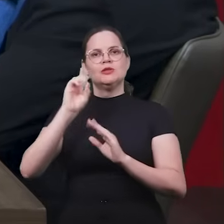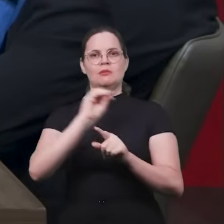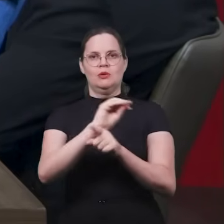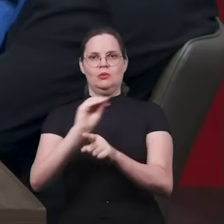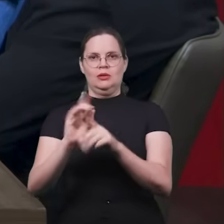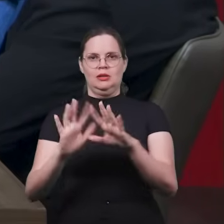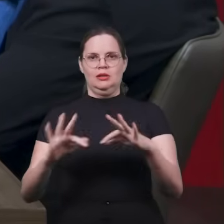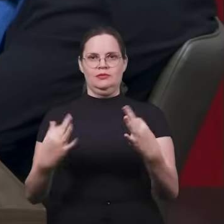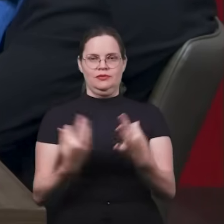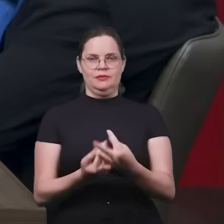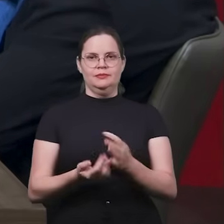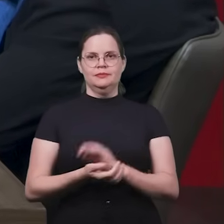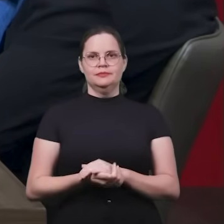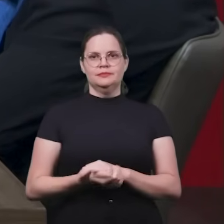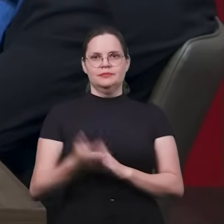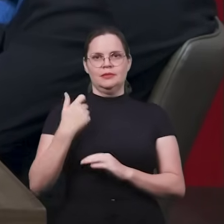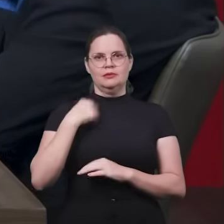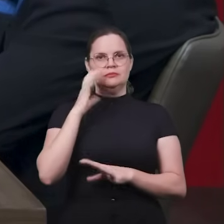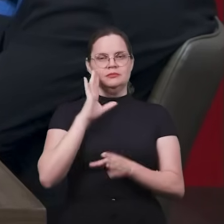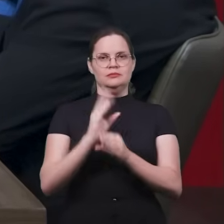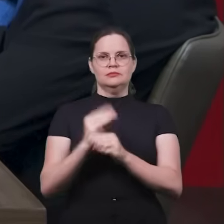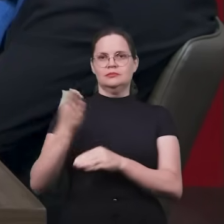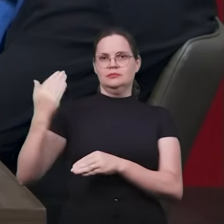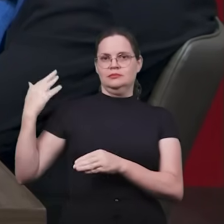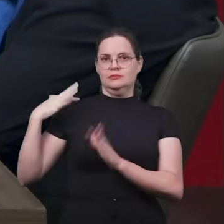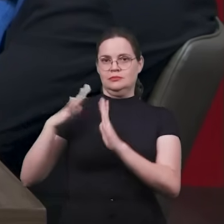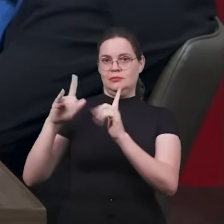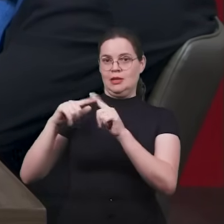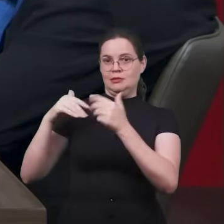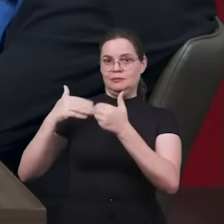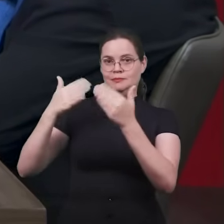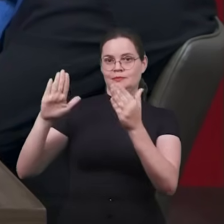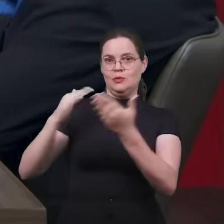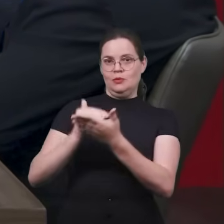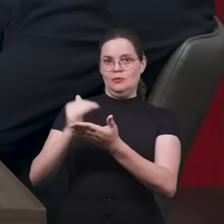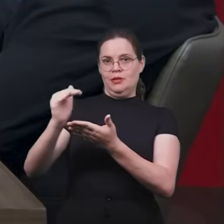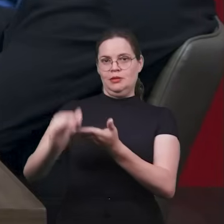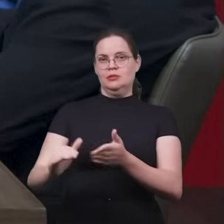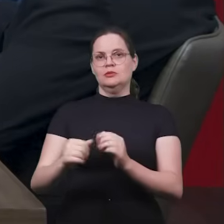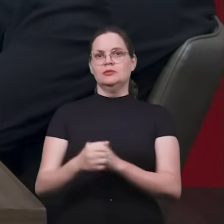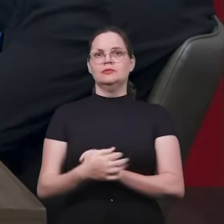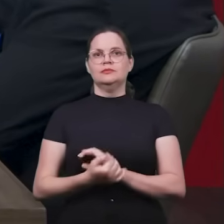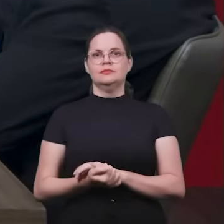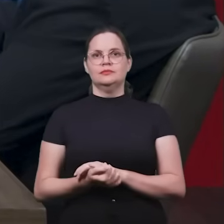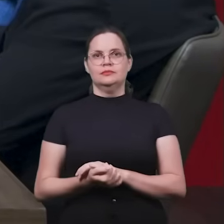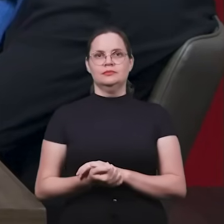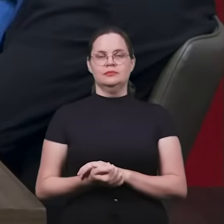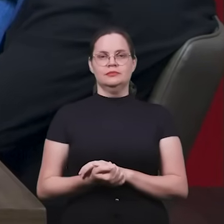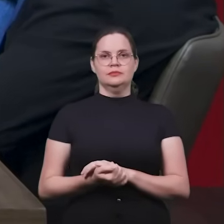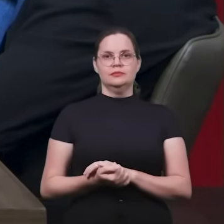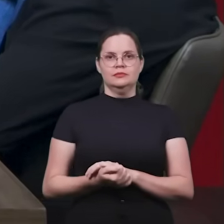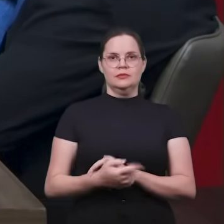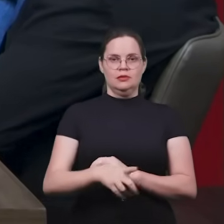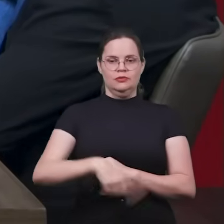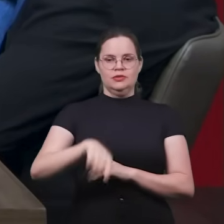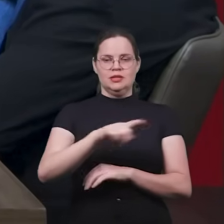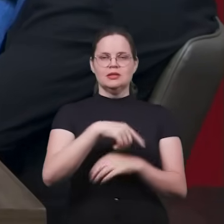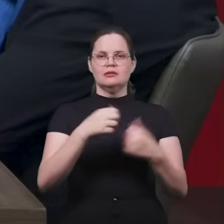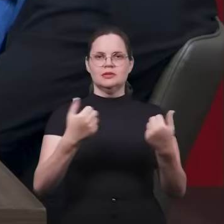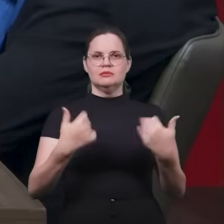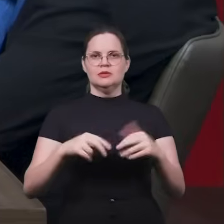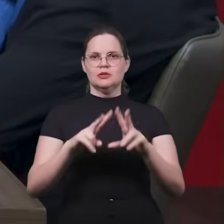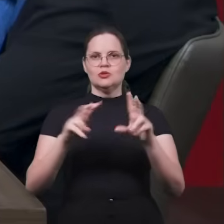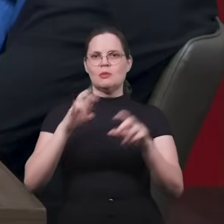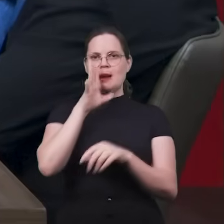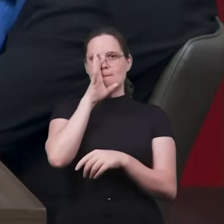famílias. Nós temos ali, eu entendo, na igreja primitiva, vocês estavam até conversando aqui, minha mãe estava falando, um dos segredos